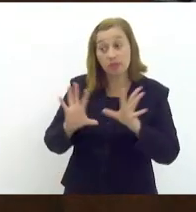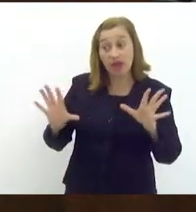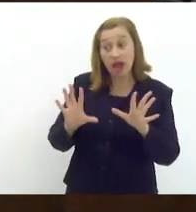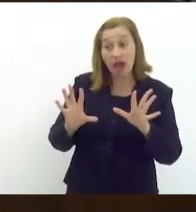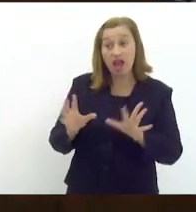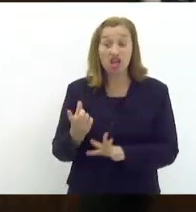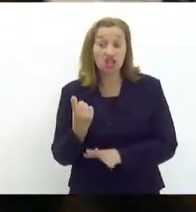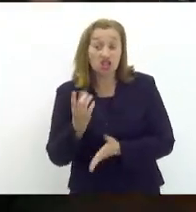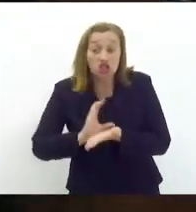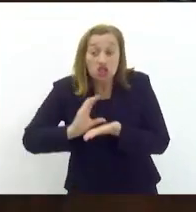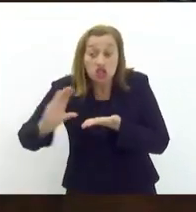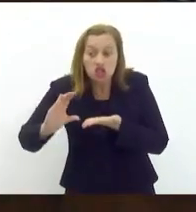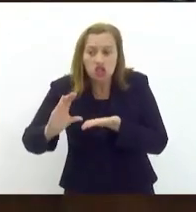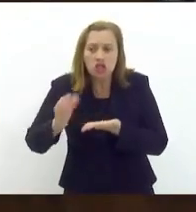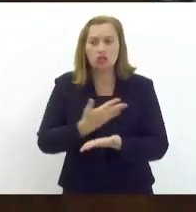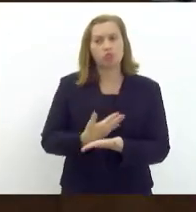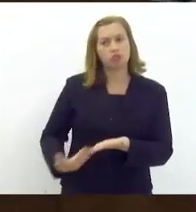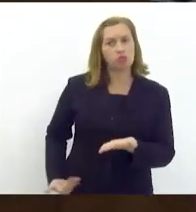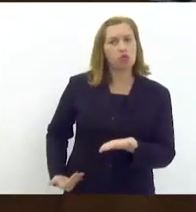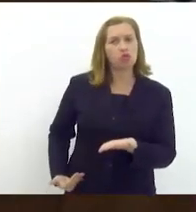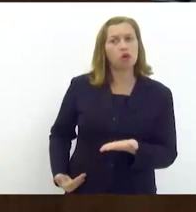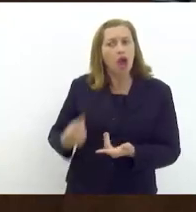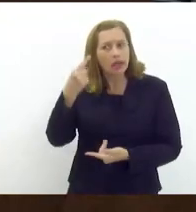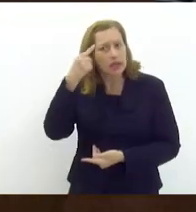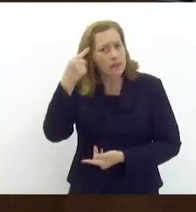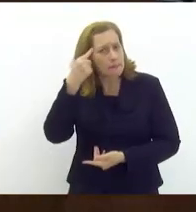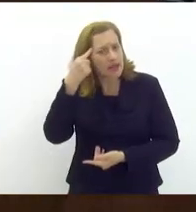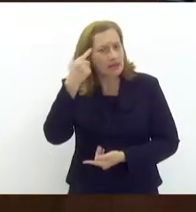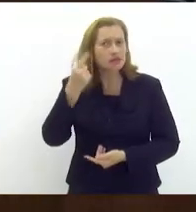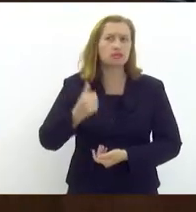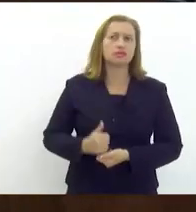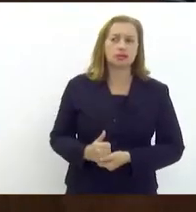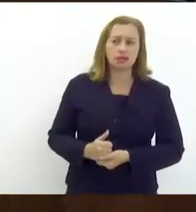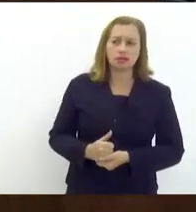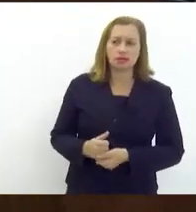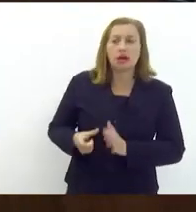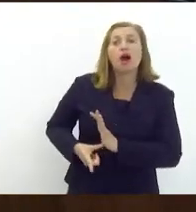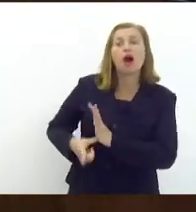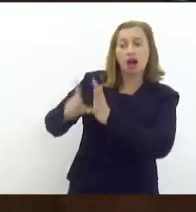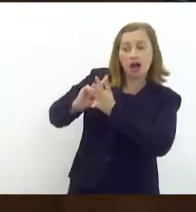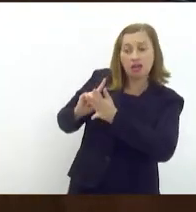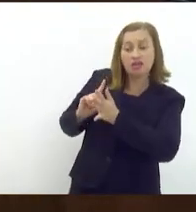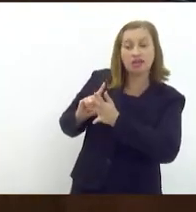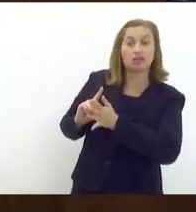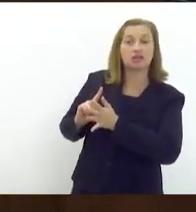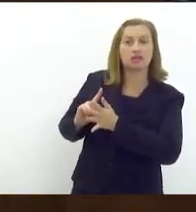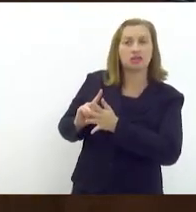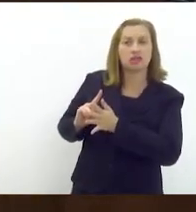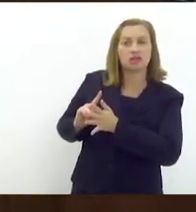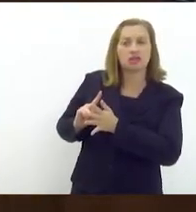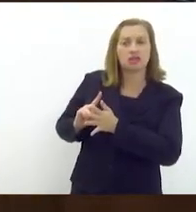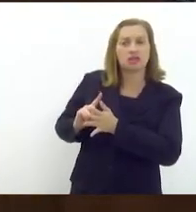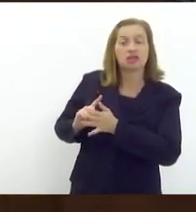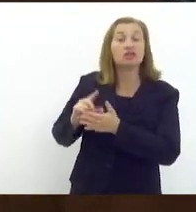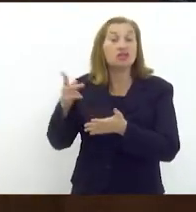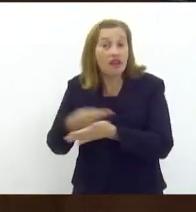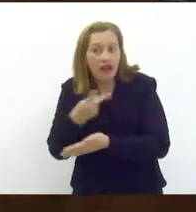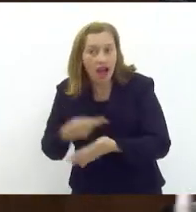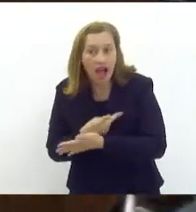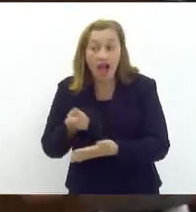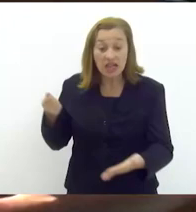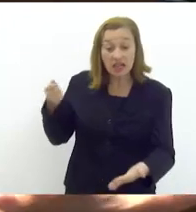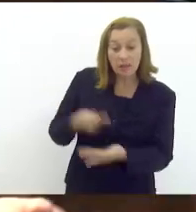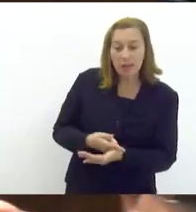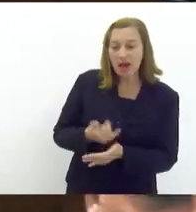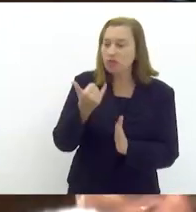um recurso público que ele pense com a cabeça das pessoas do cidadão de bem do Estado do Rio de Janeiro que paga